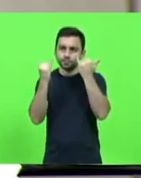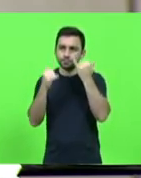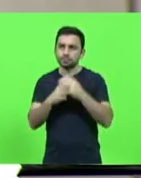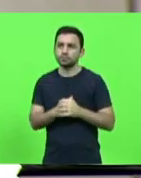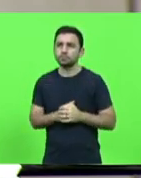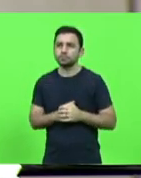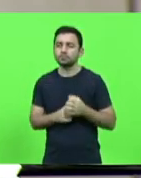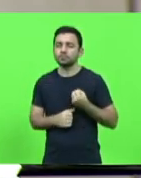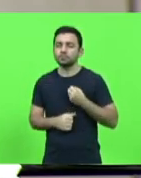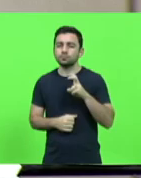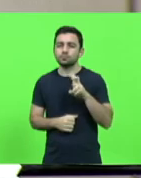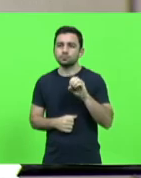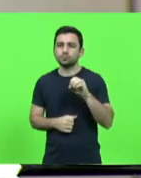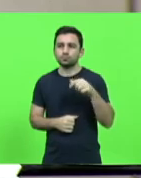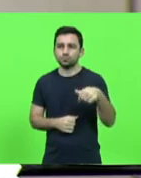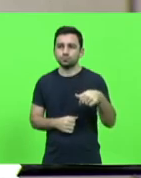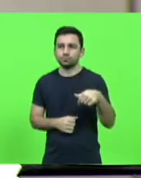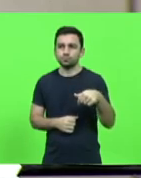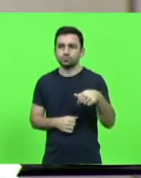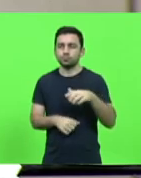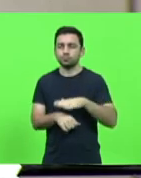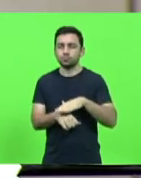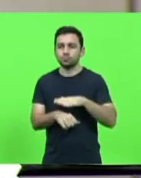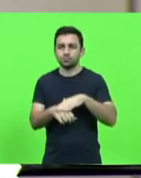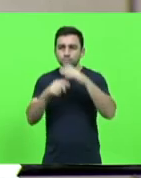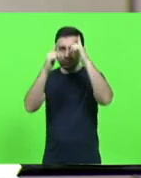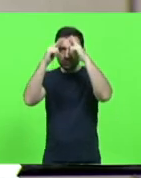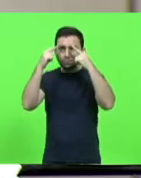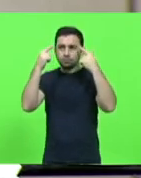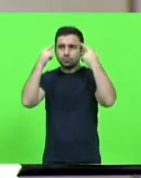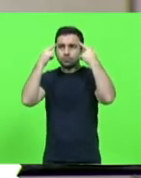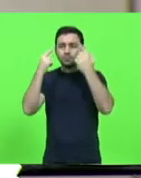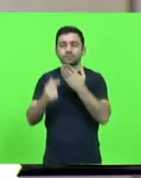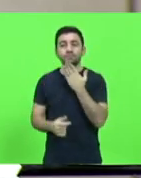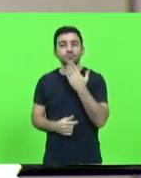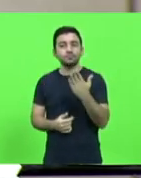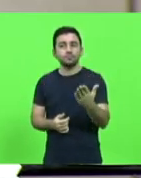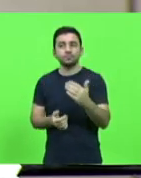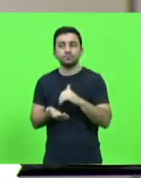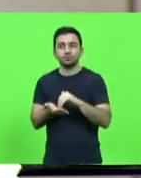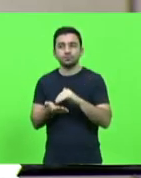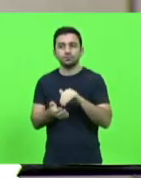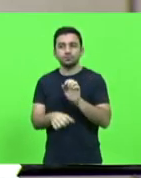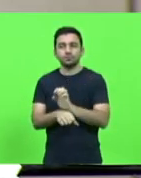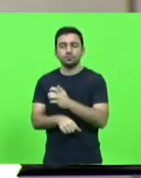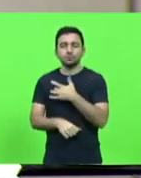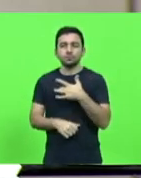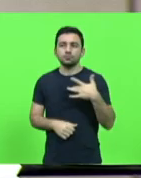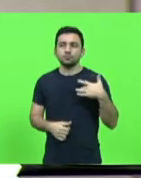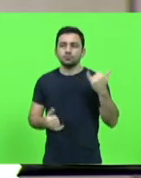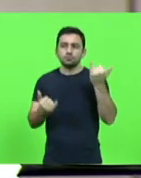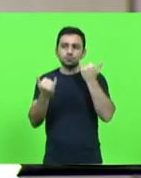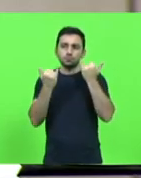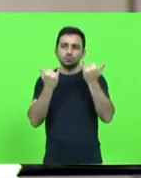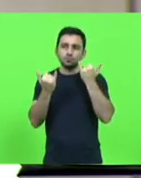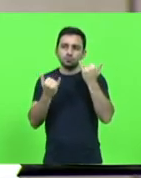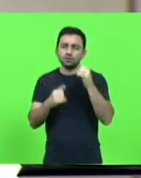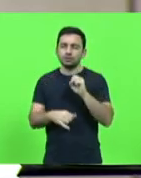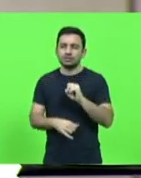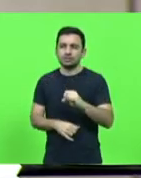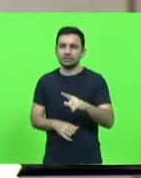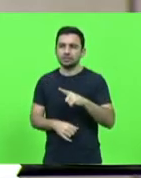Pedido de informação número 507, deputado Neudi Sareta, solicitando ao secretário do Estado da Saúde informações acerca da